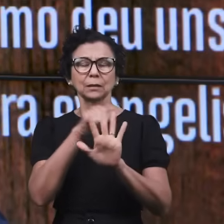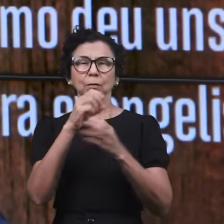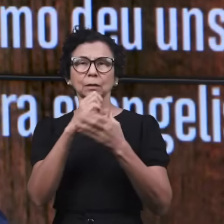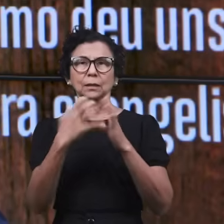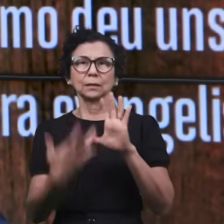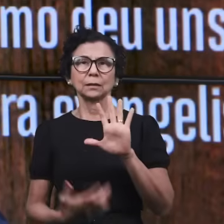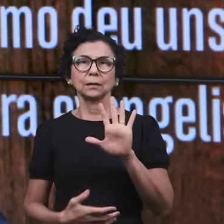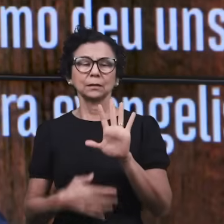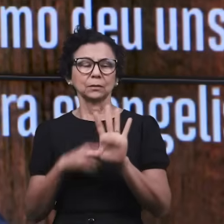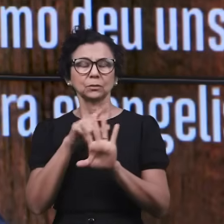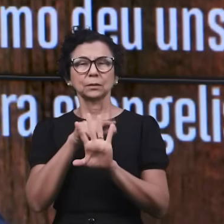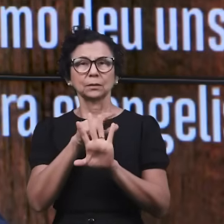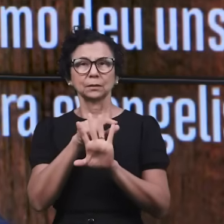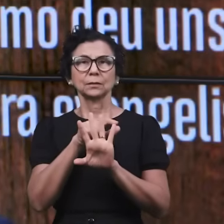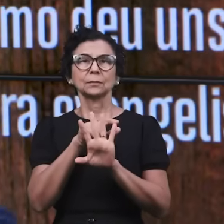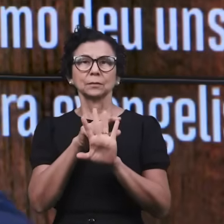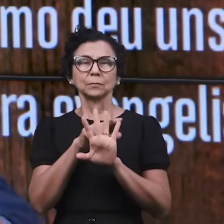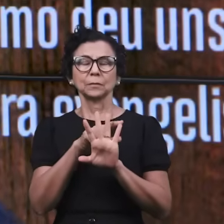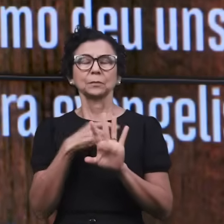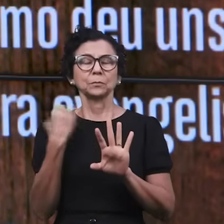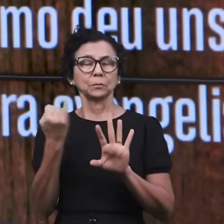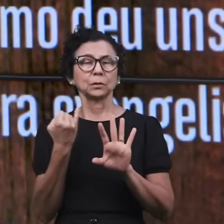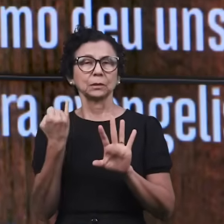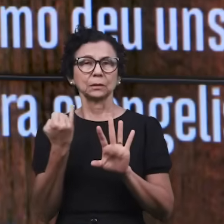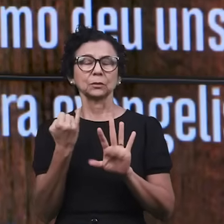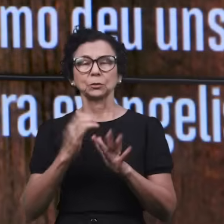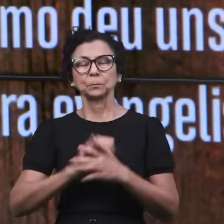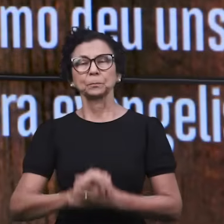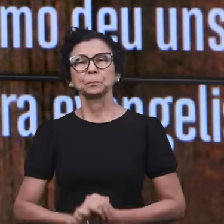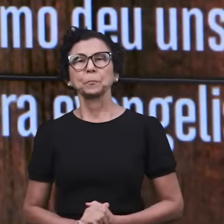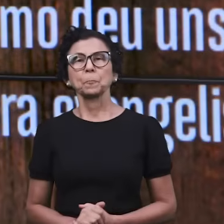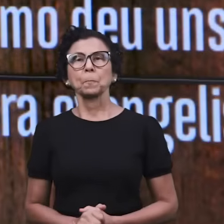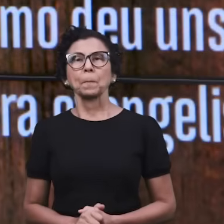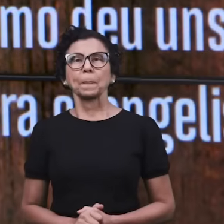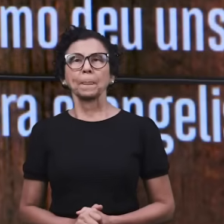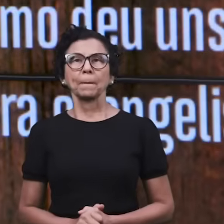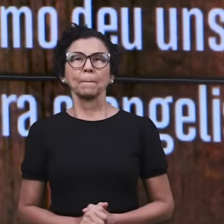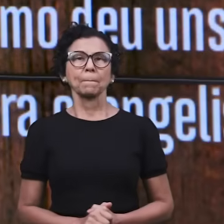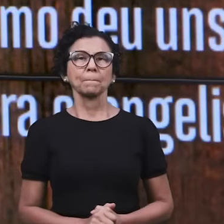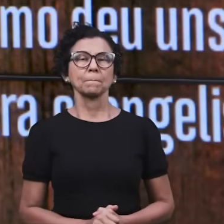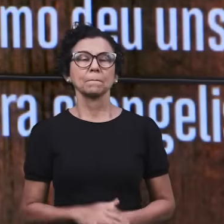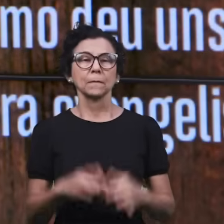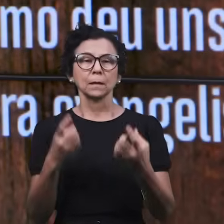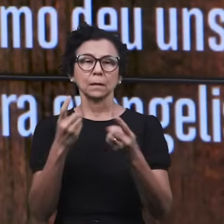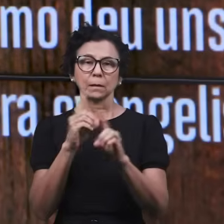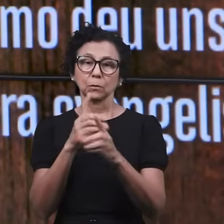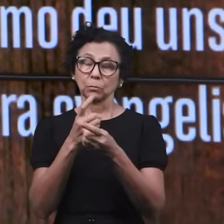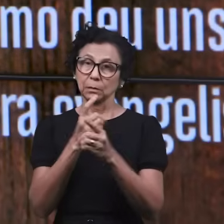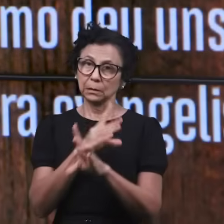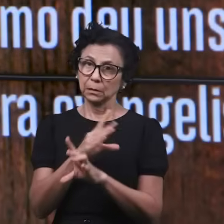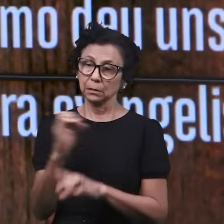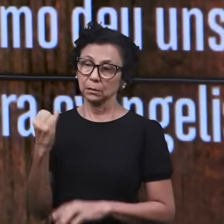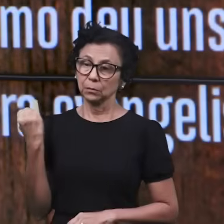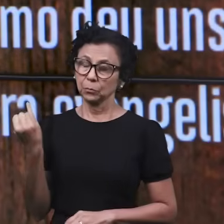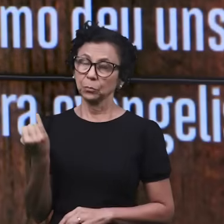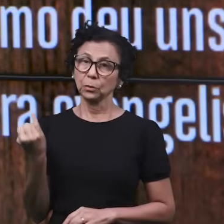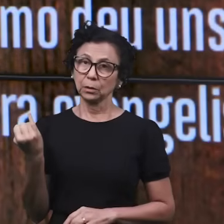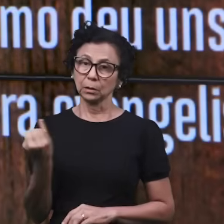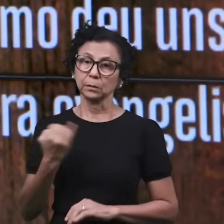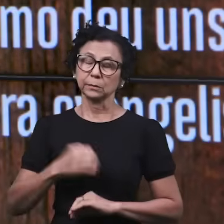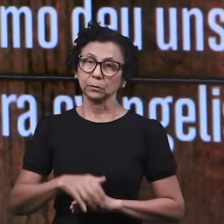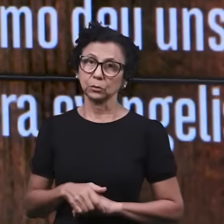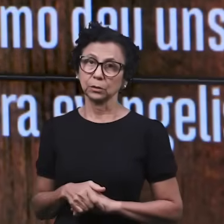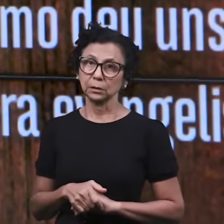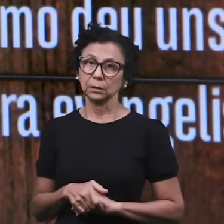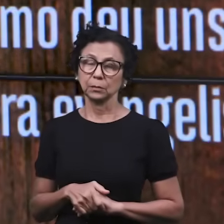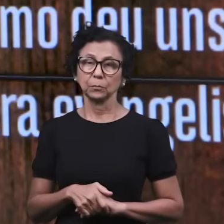vida espiritual da igreja. A doutrina, ela é importante porque ela consolida a